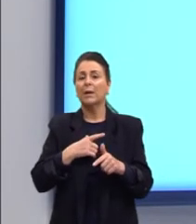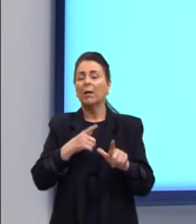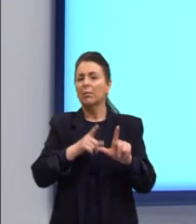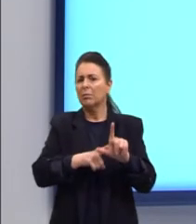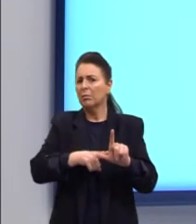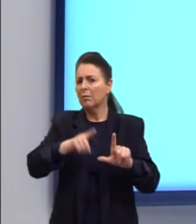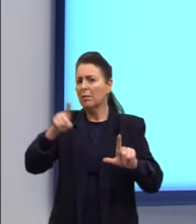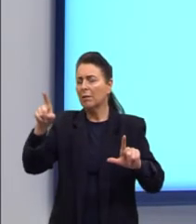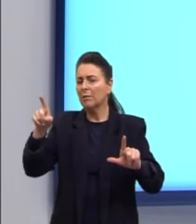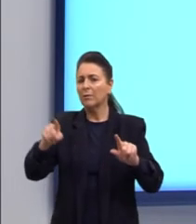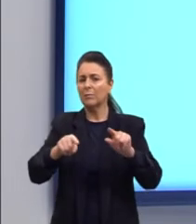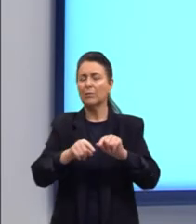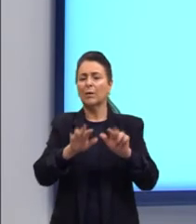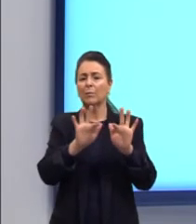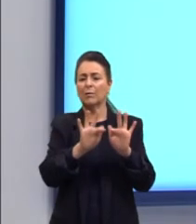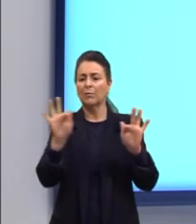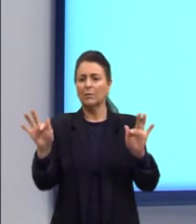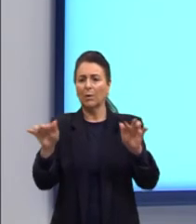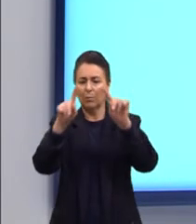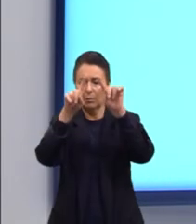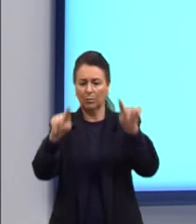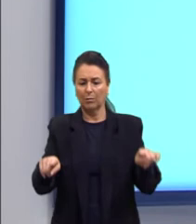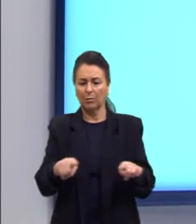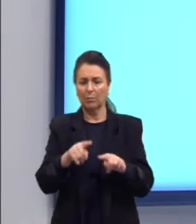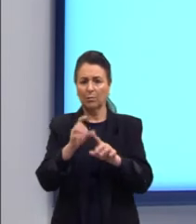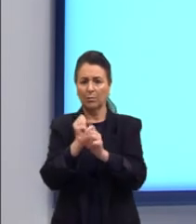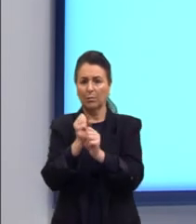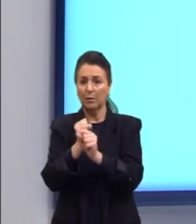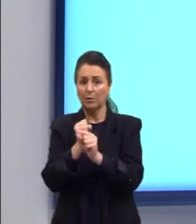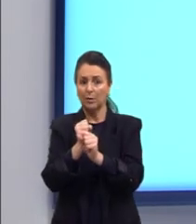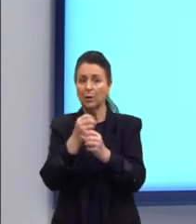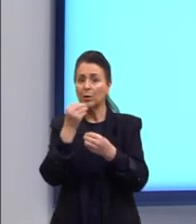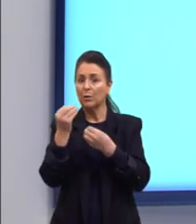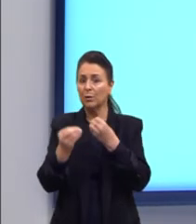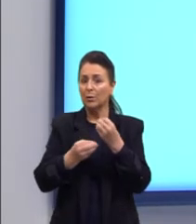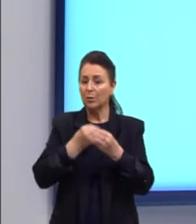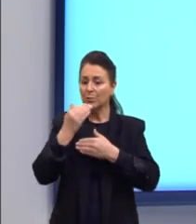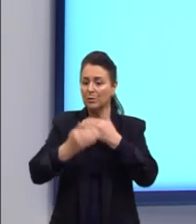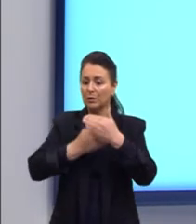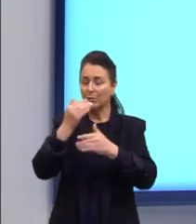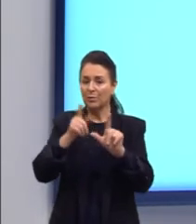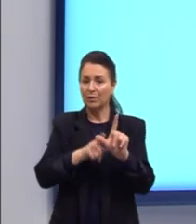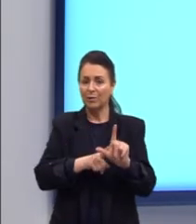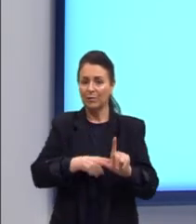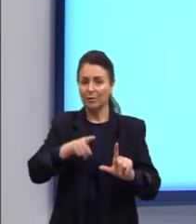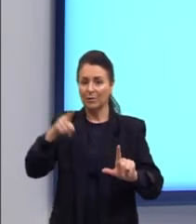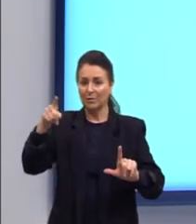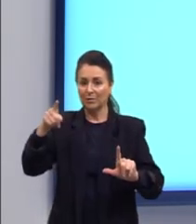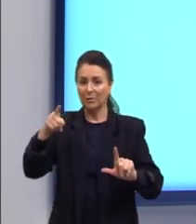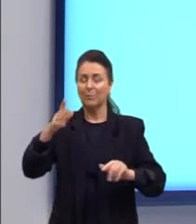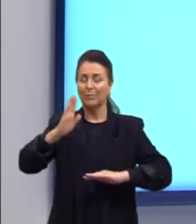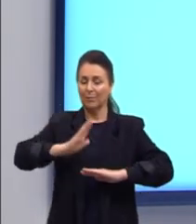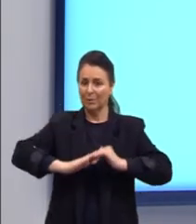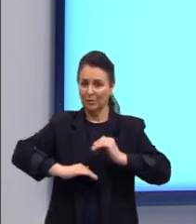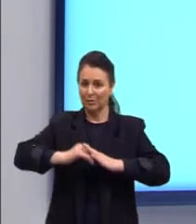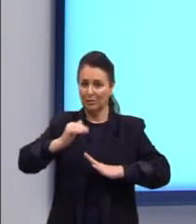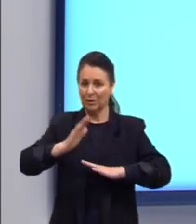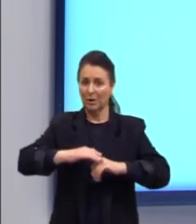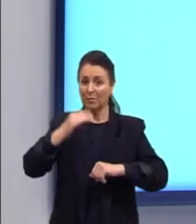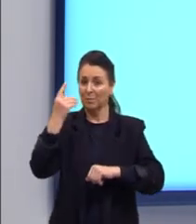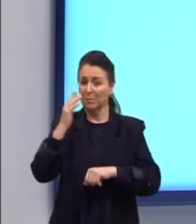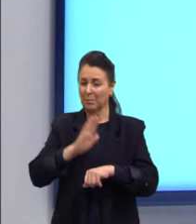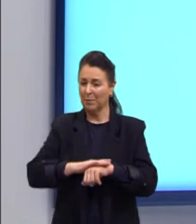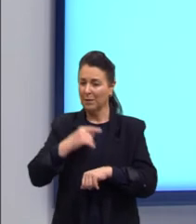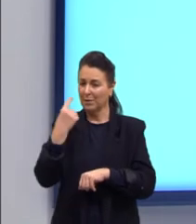função trigonométrica e o comportamento desse gráfico nós vamos praticar novamente com mais uma